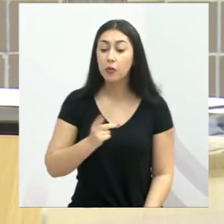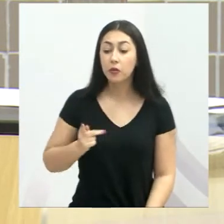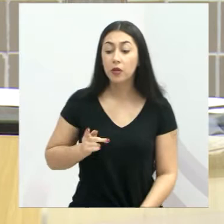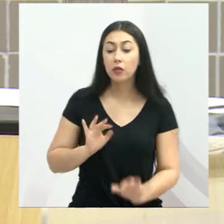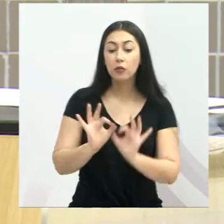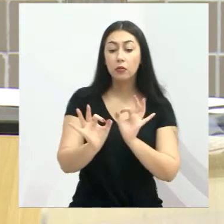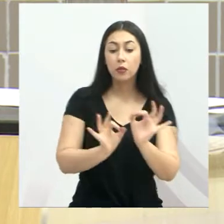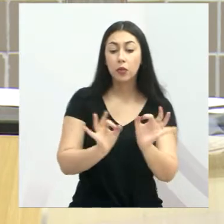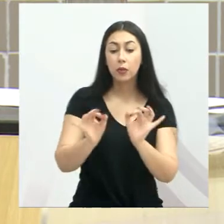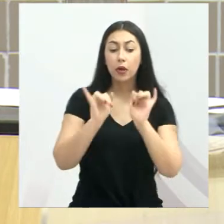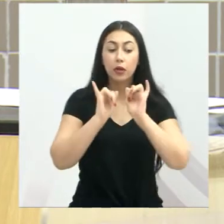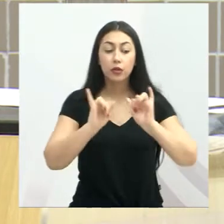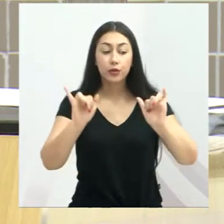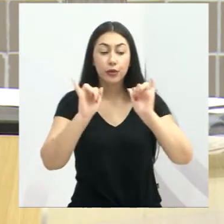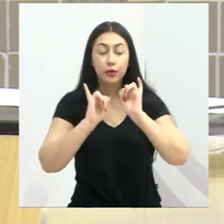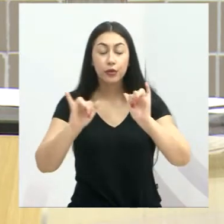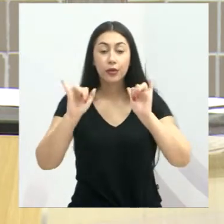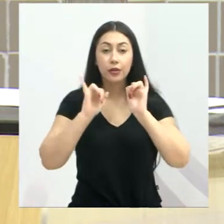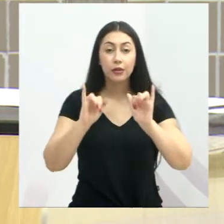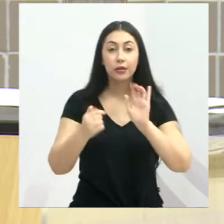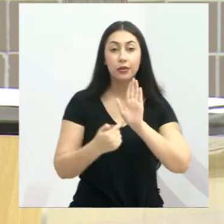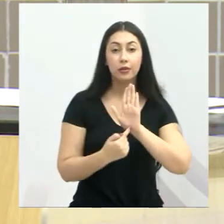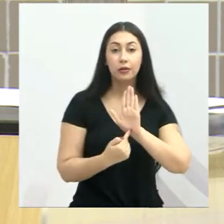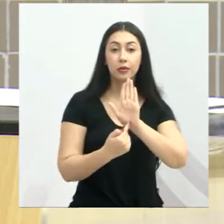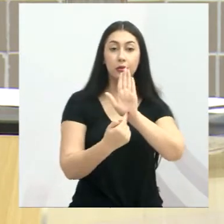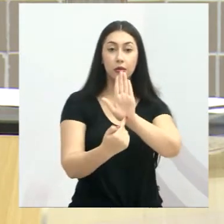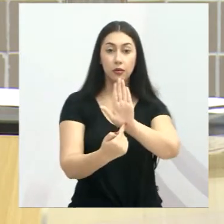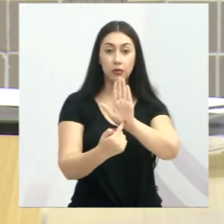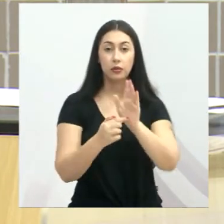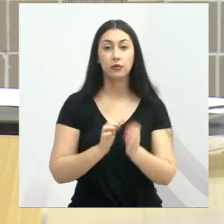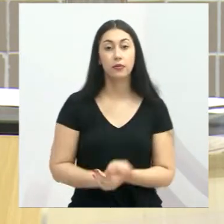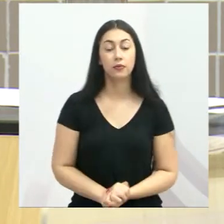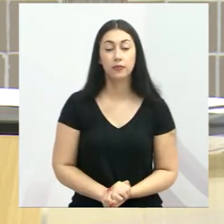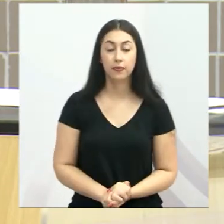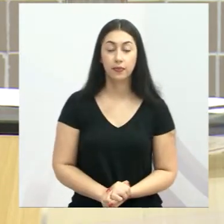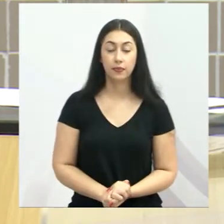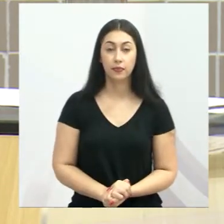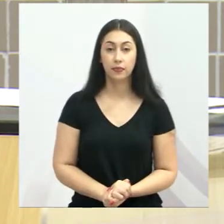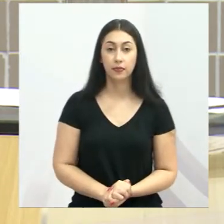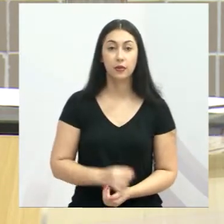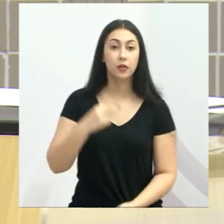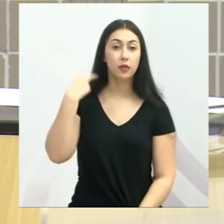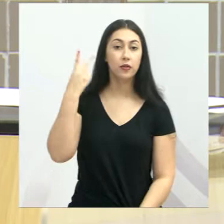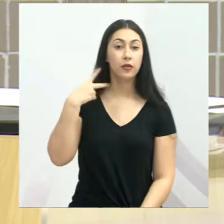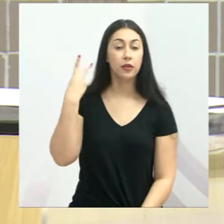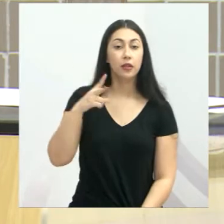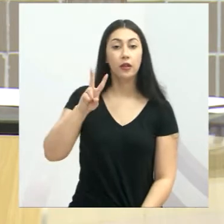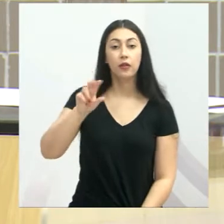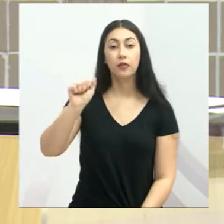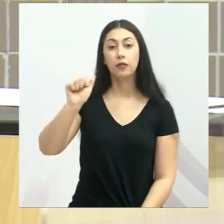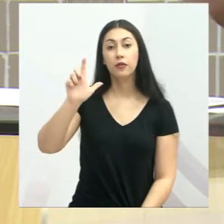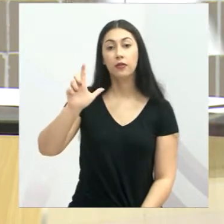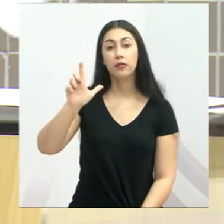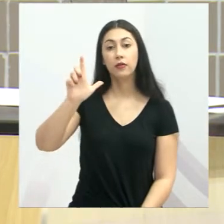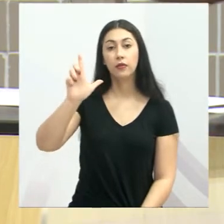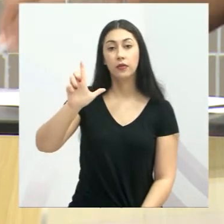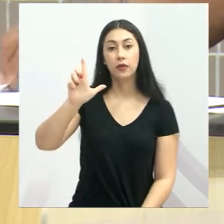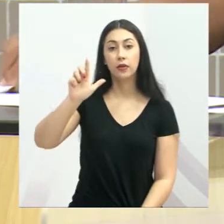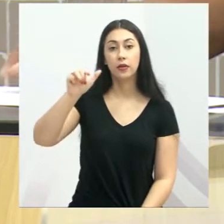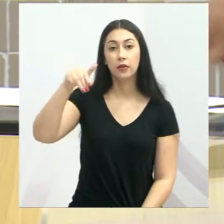sejam adotadas as providências habituais para a divulgação da presente manifestação. Vereador Valmir do Parque Meia Lua.